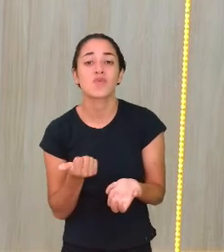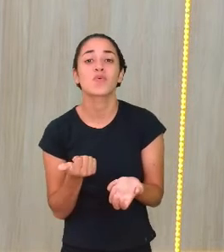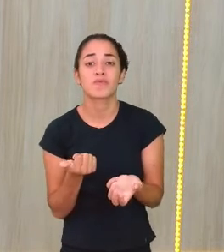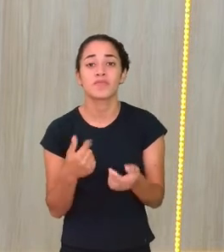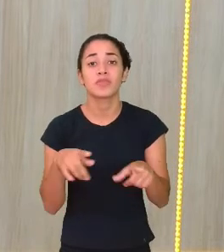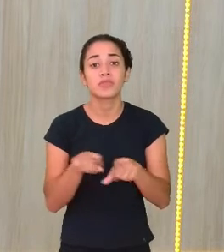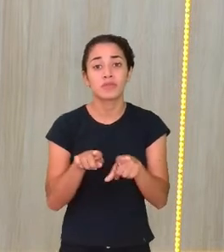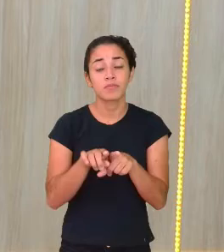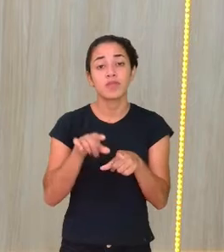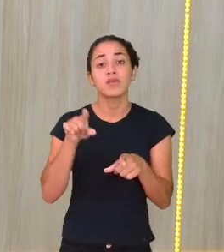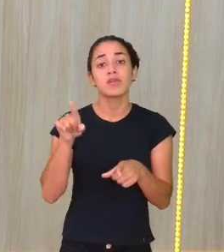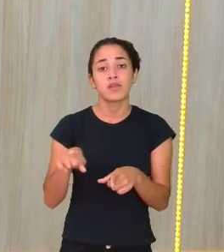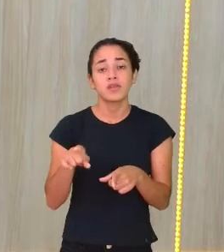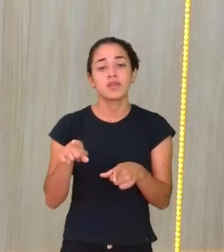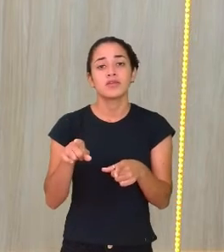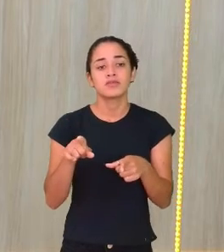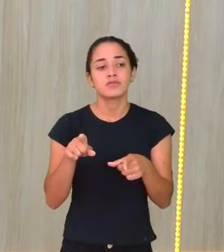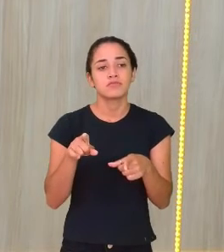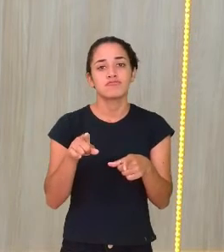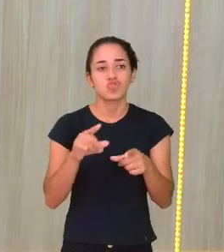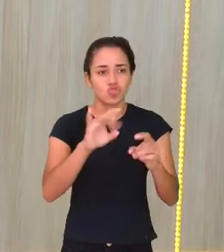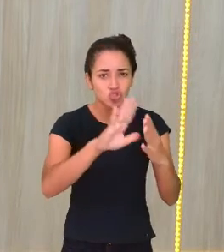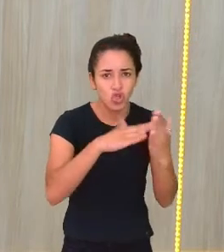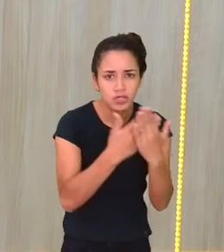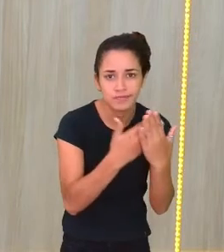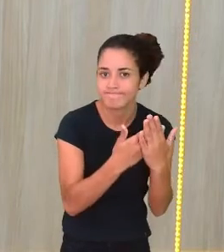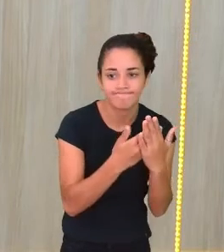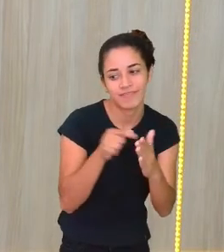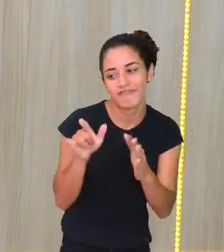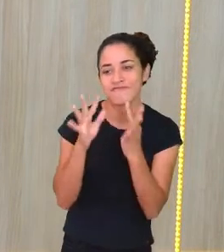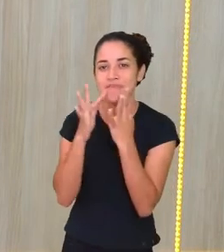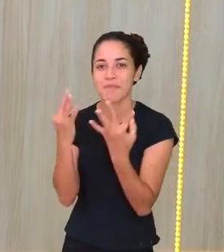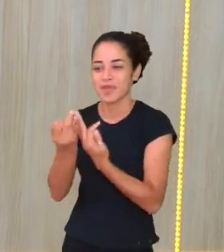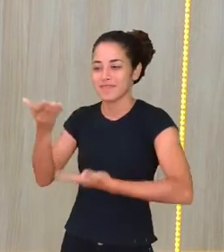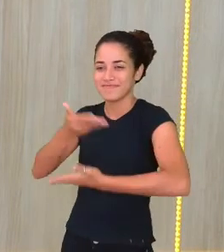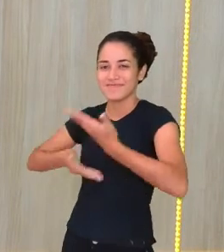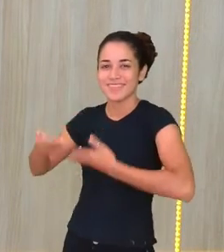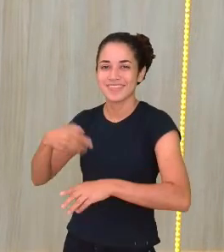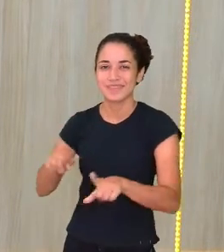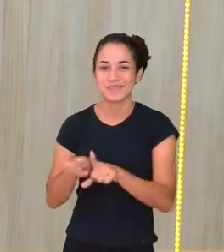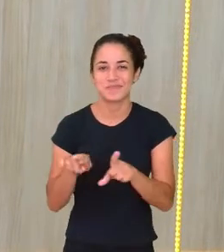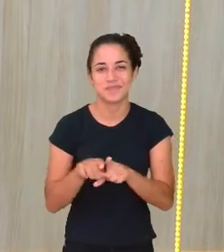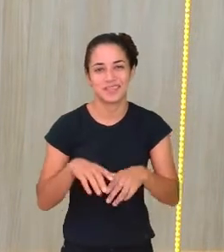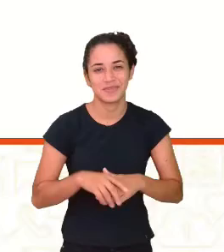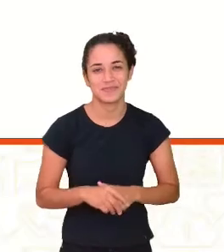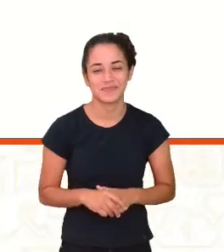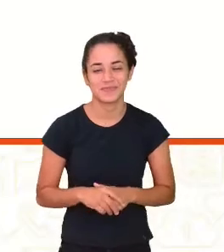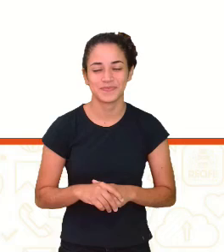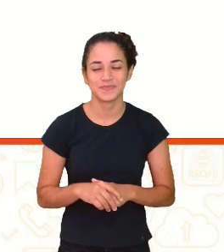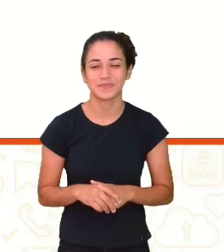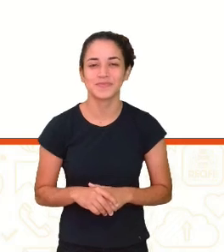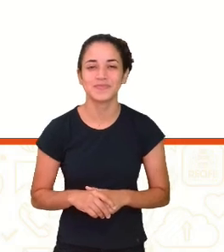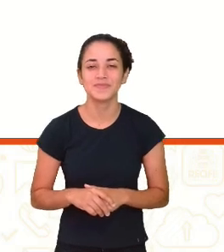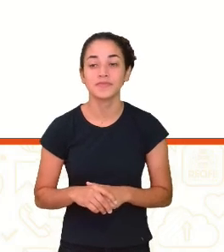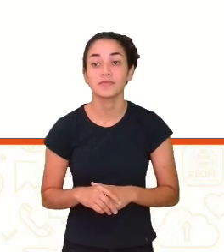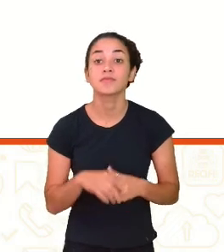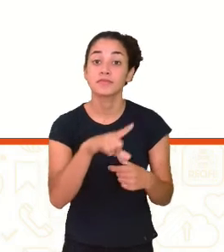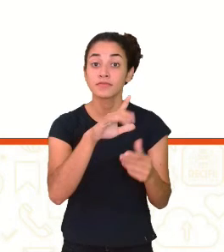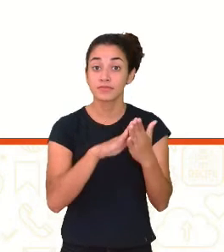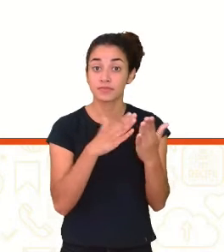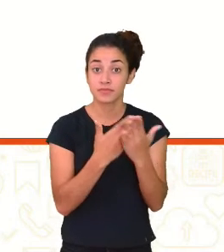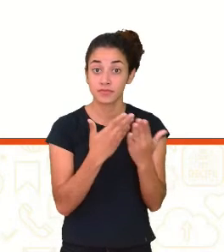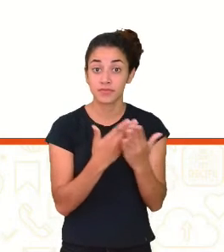significativa e ele leva para casa, ele compartilha isso com a família, com os pais. E a